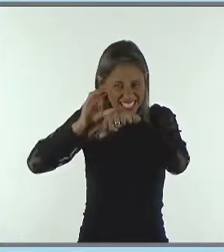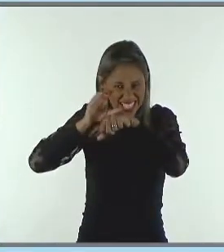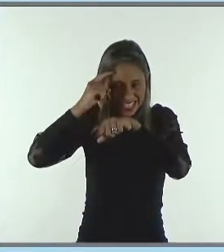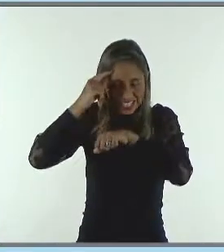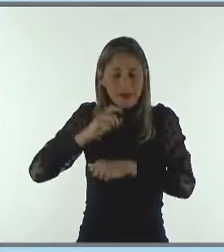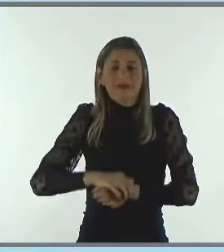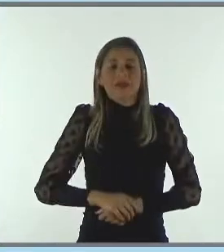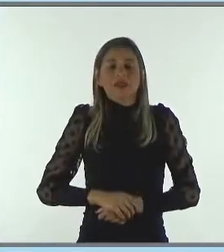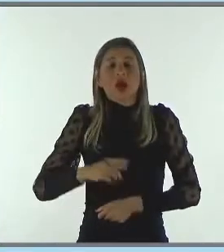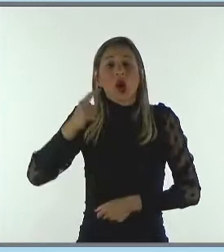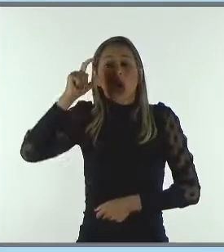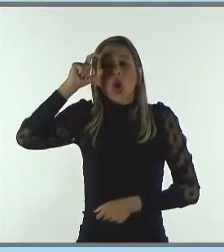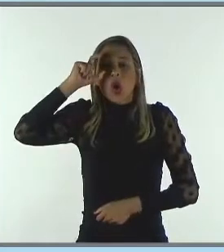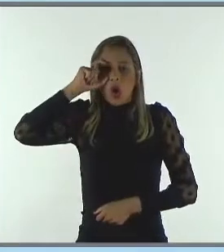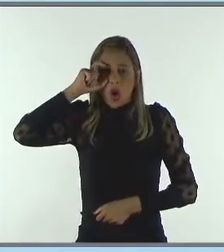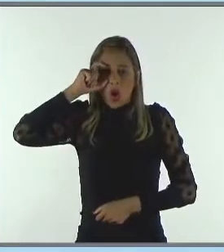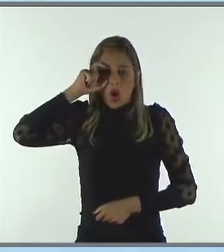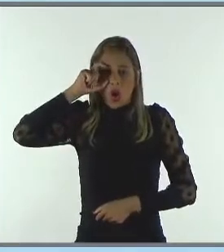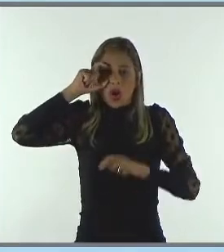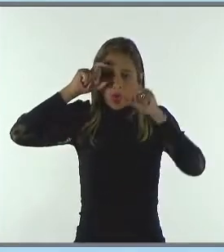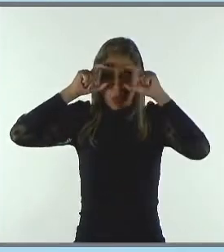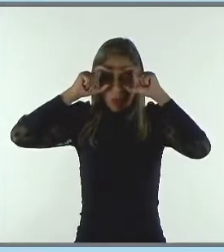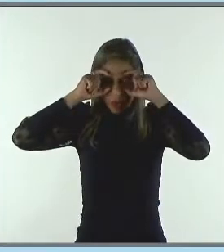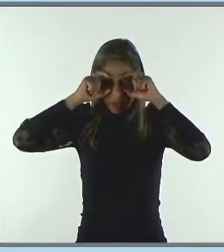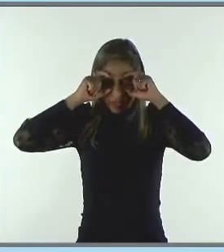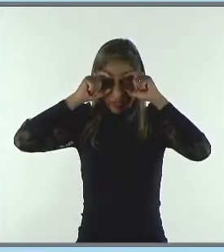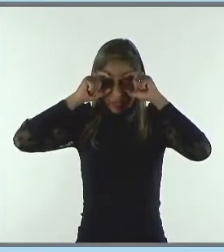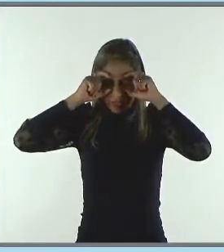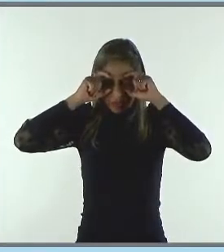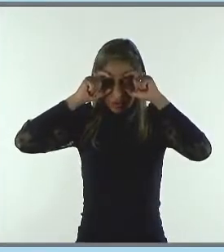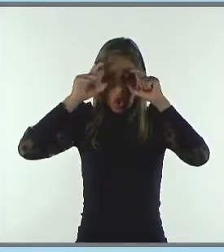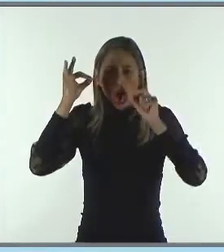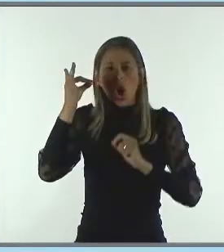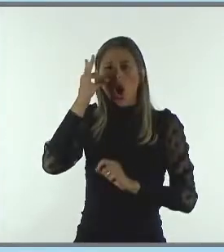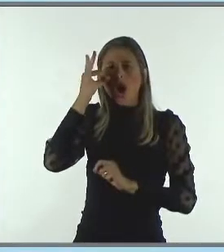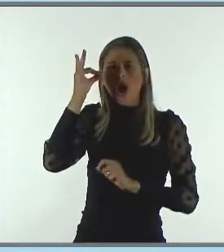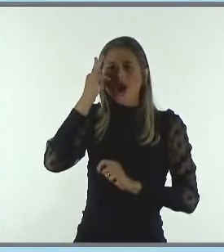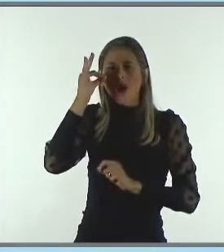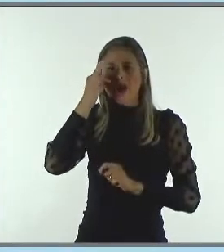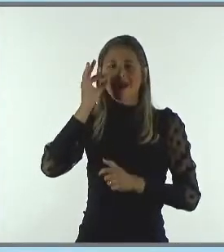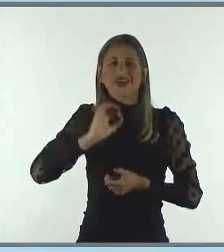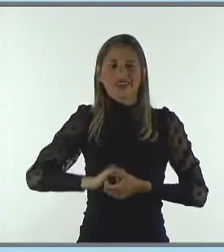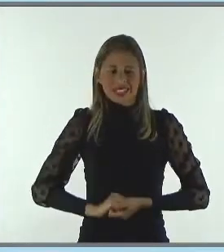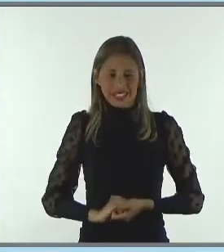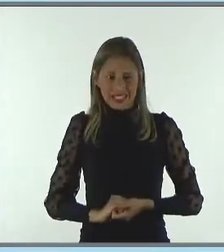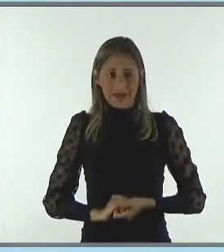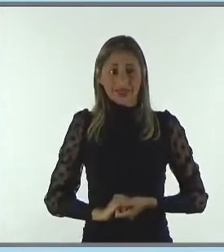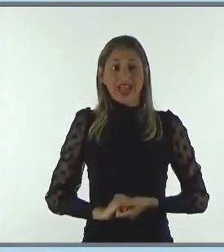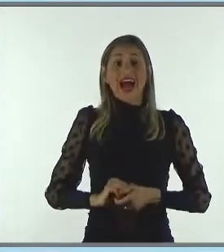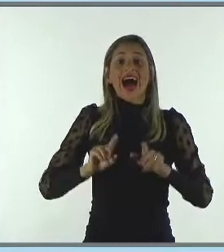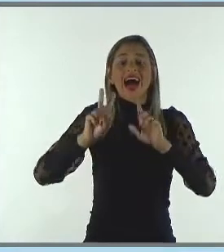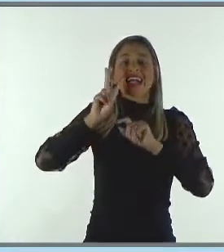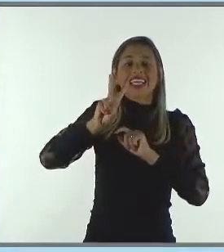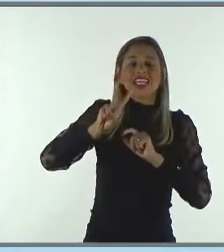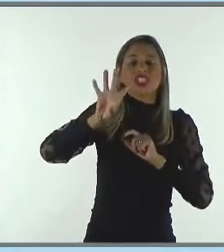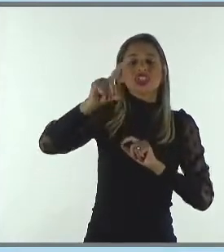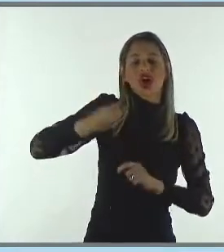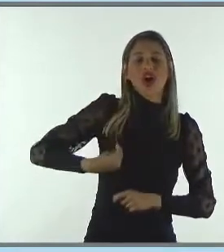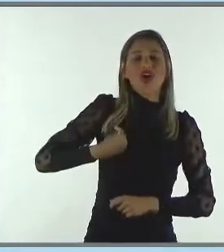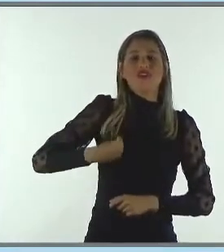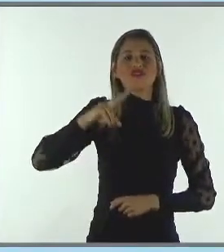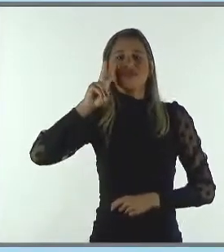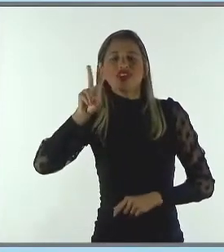os meus óculos são meio quadrados, assim, cor de rosa, e como aqui na tela a gente só é visto, né,